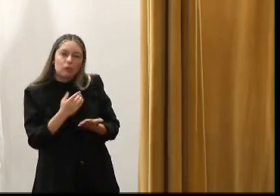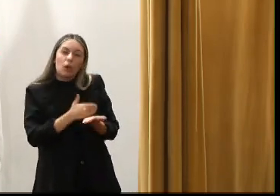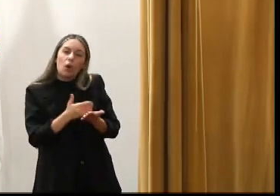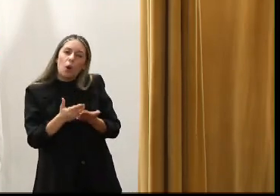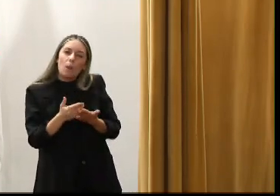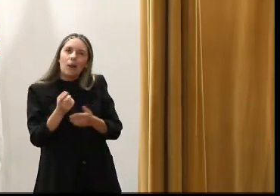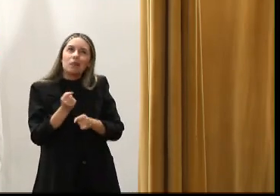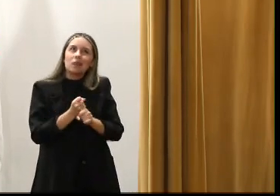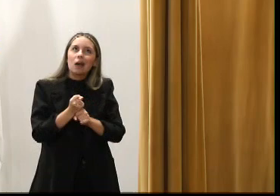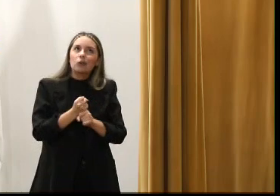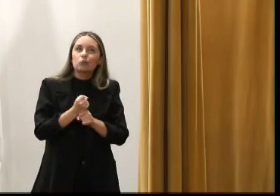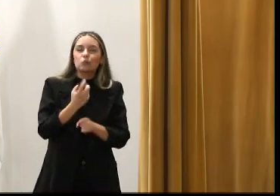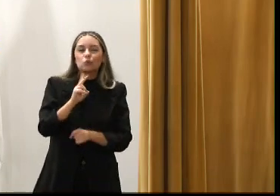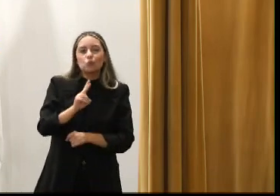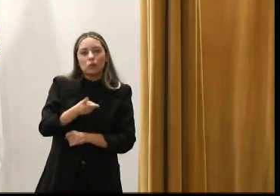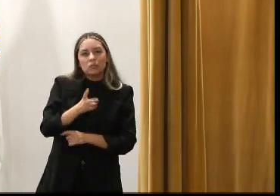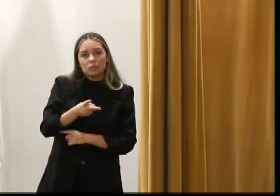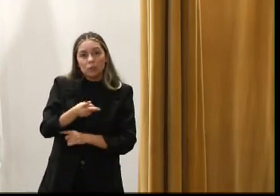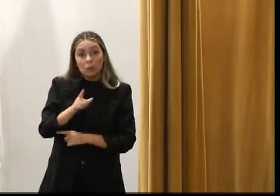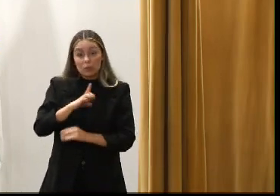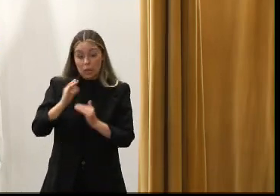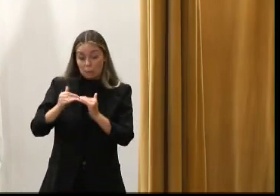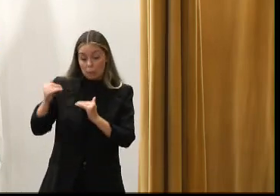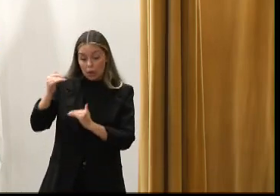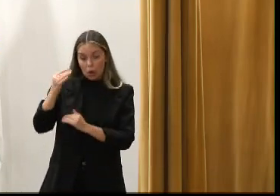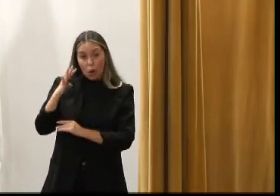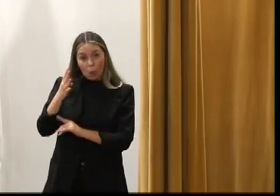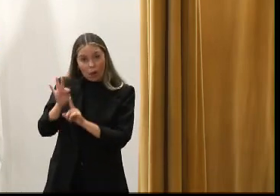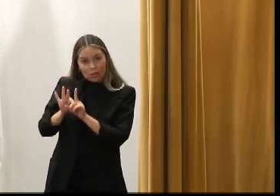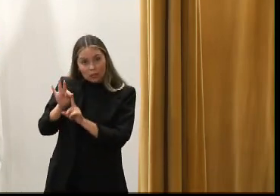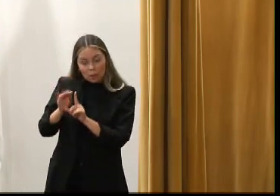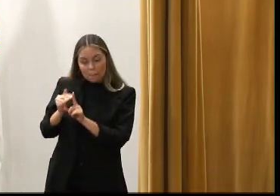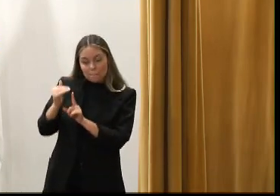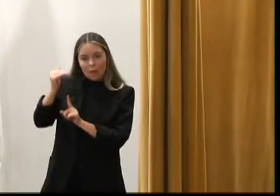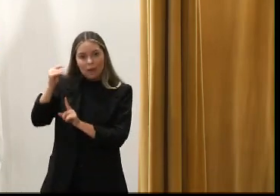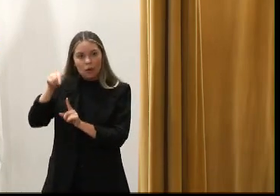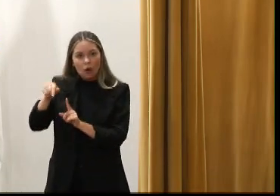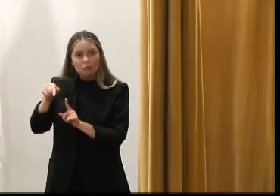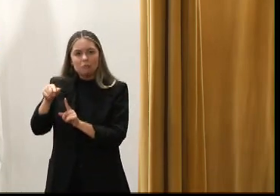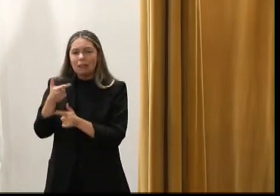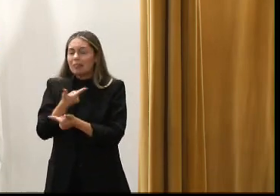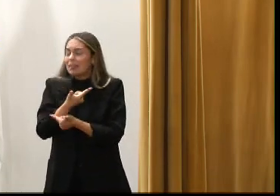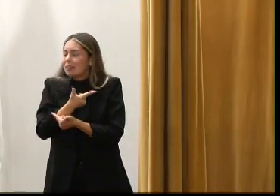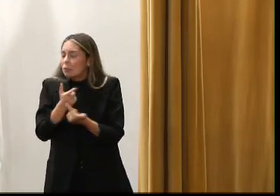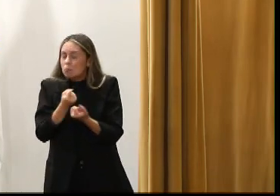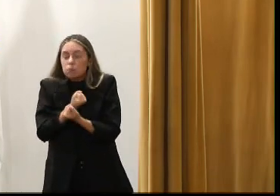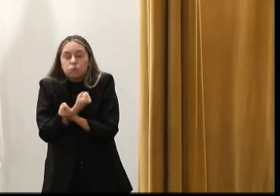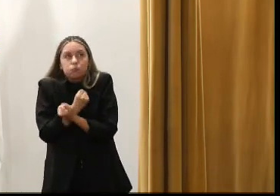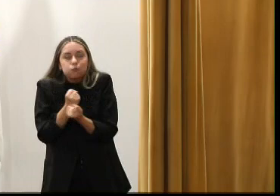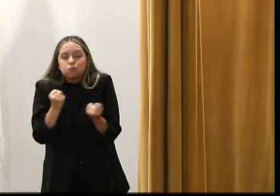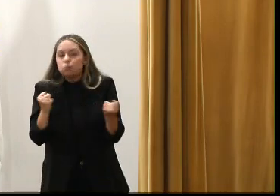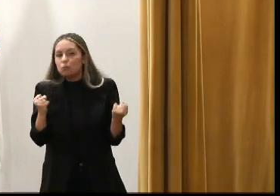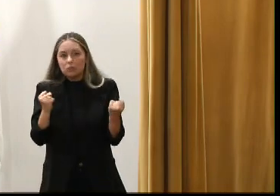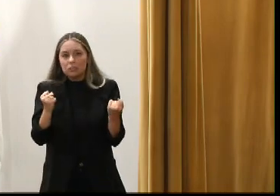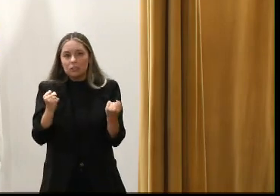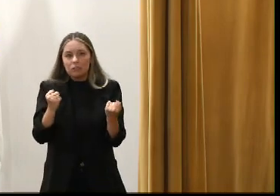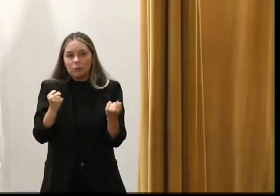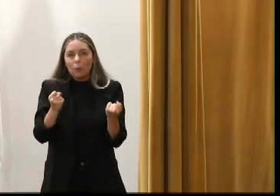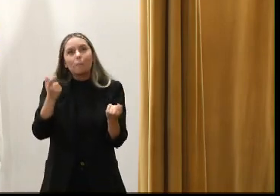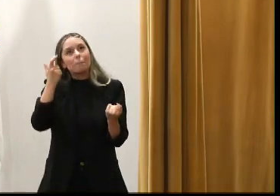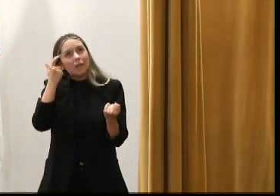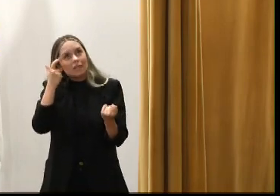milênio que diz que acima de 4 graus não existe qualquer previsibilidade